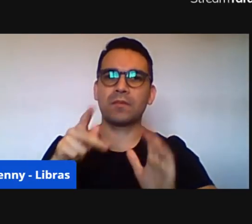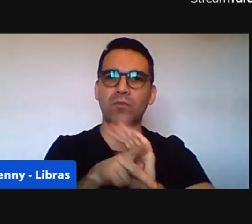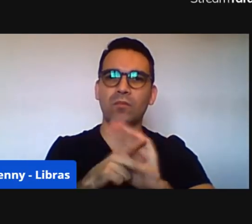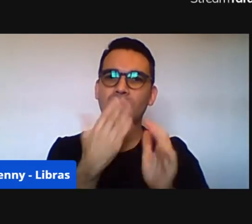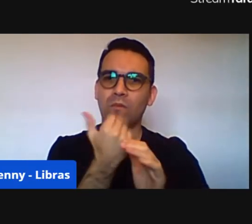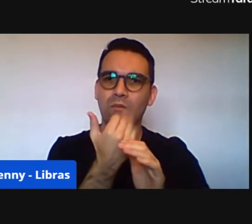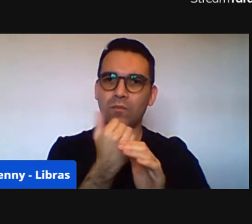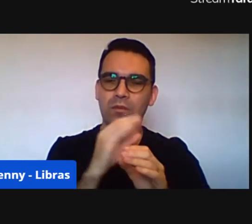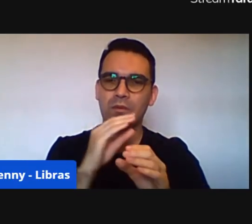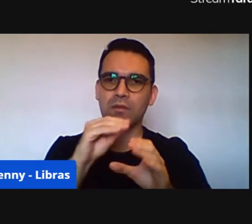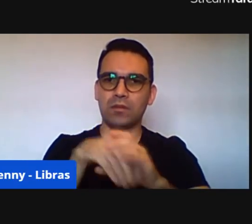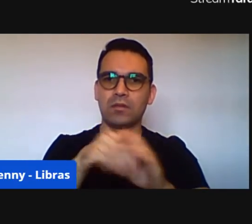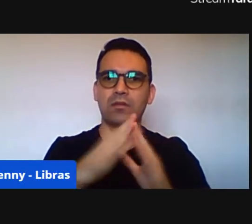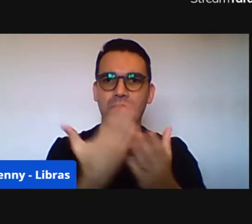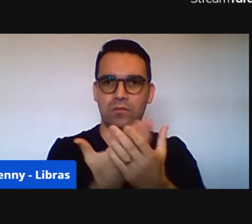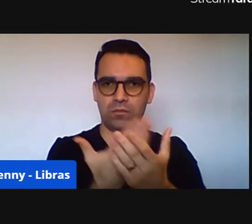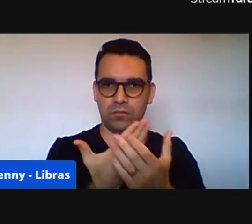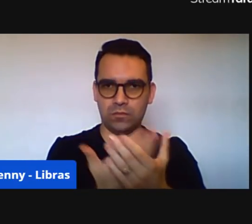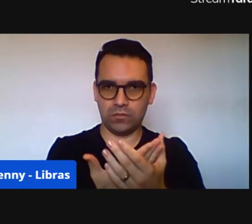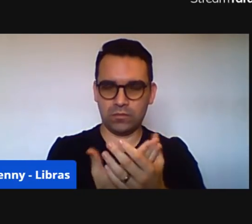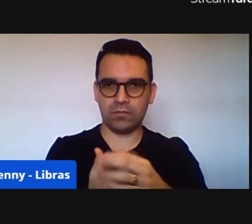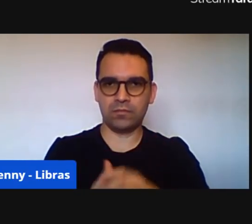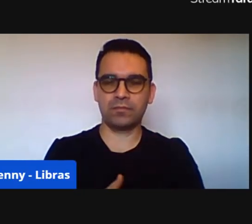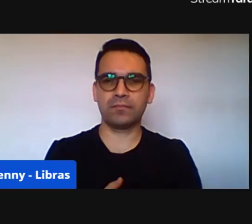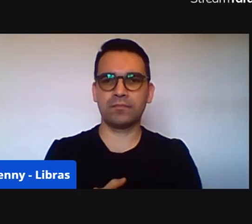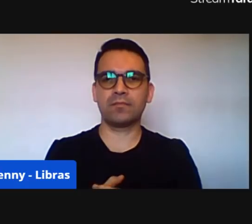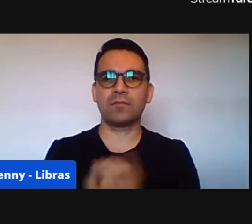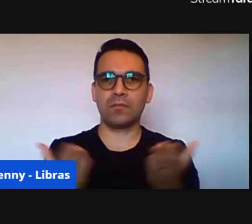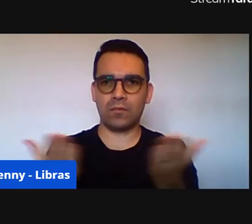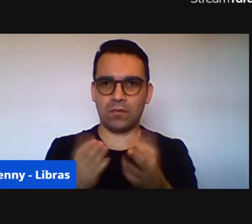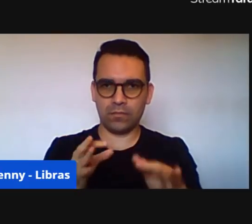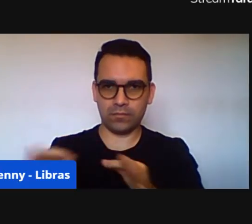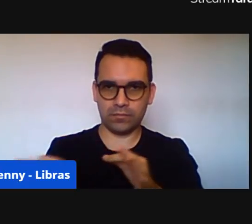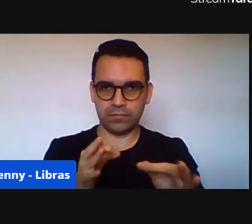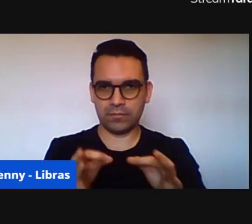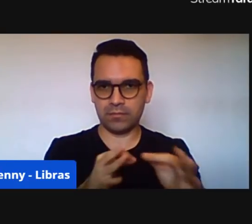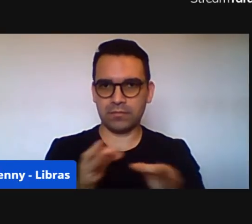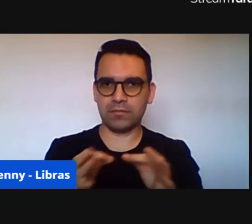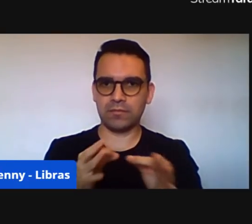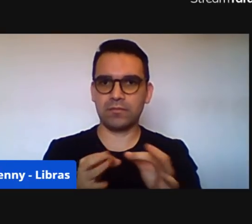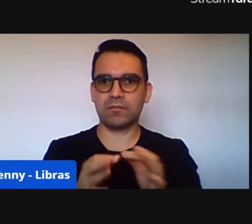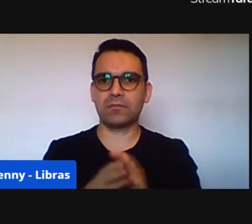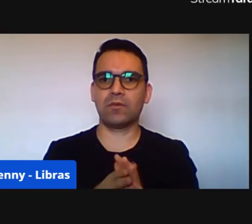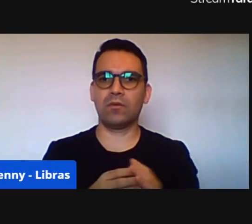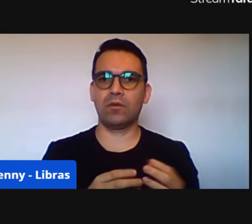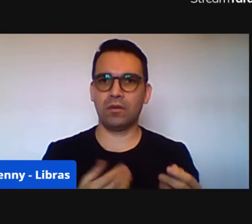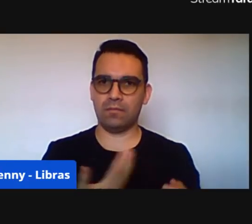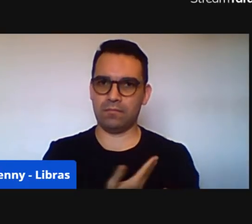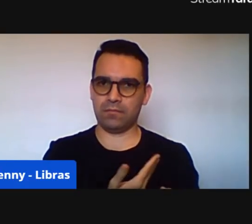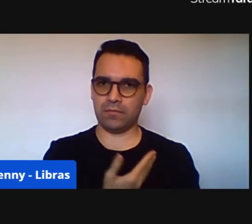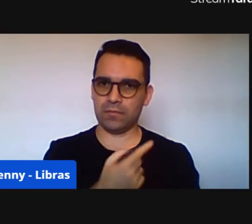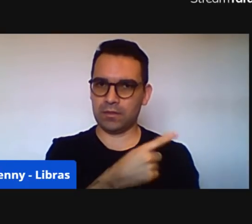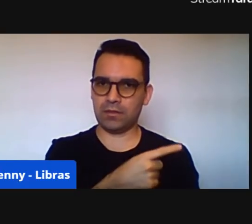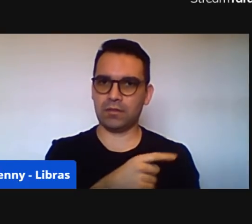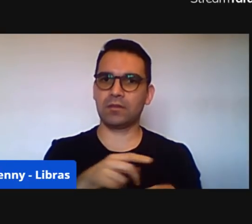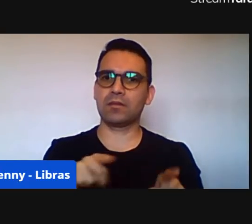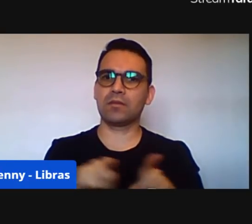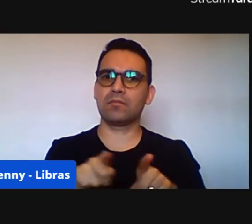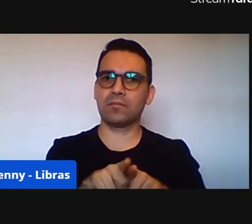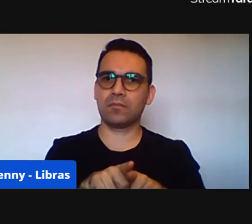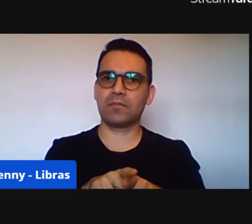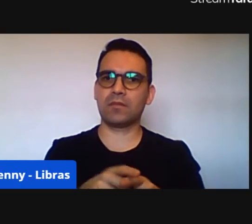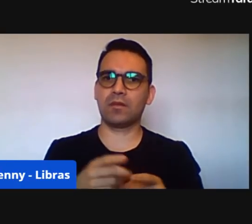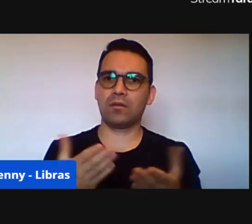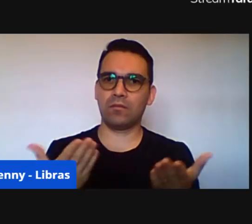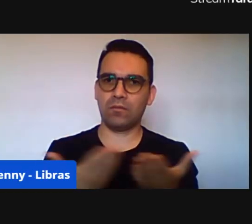Grande. Nós preparamos, eu e a nutricionista Suelen, um material para capacitação,